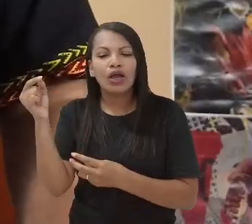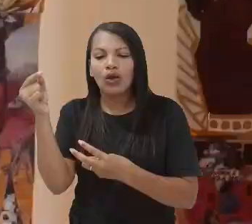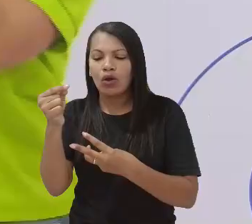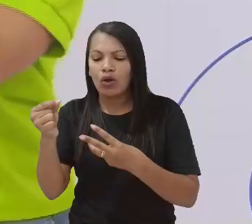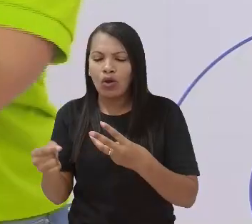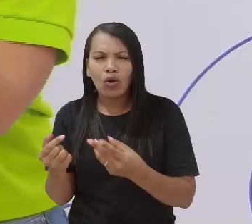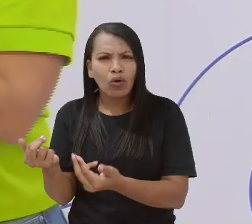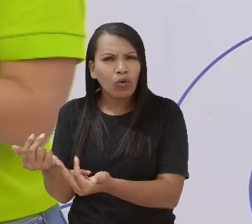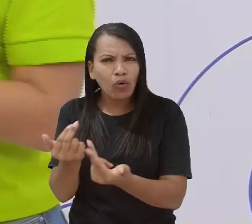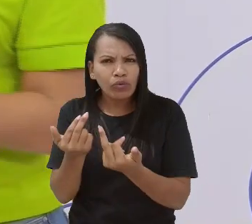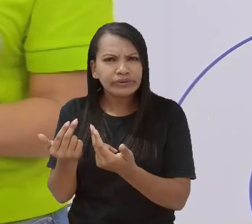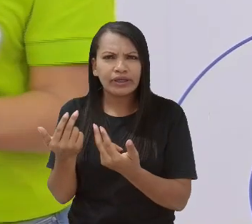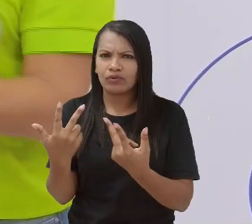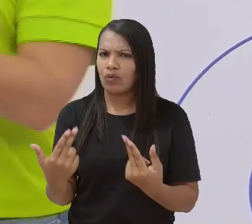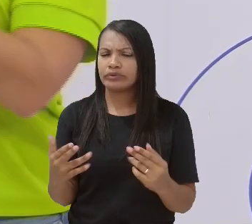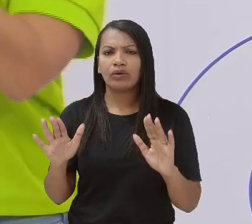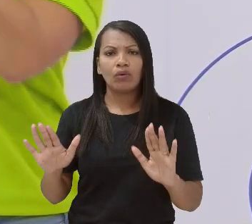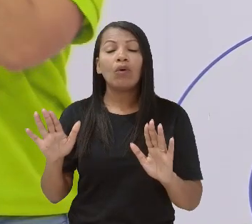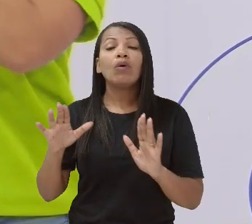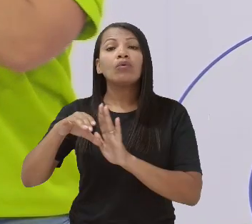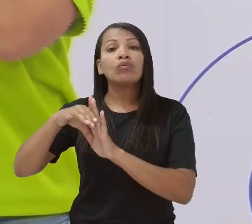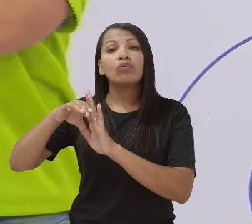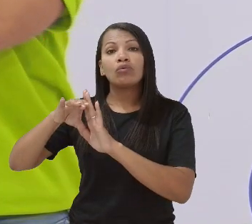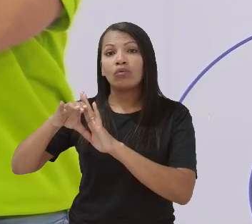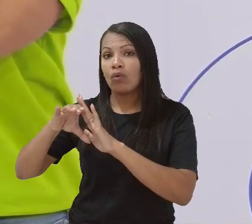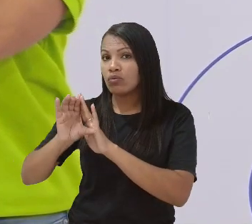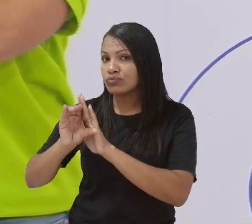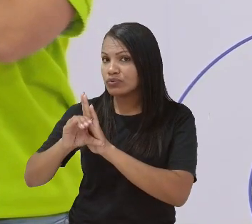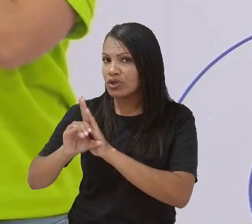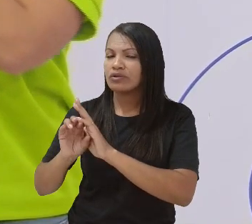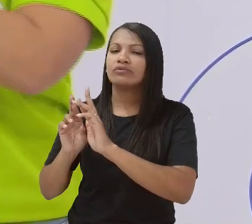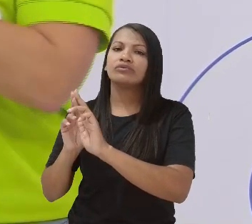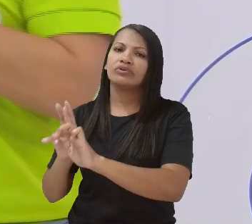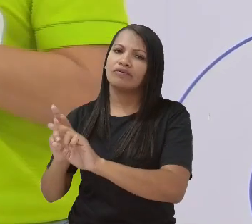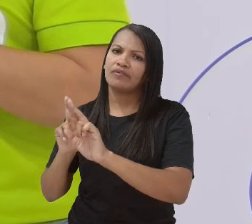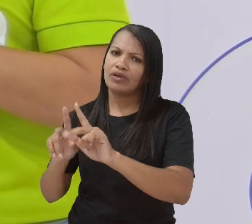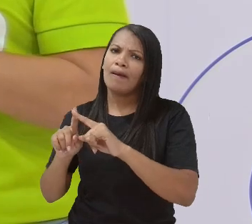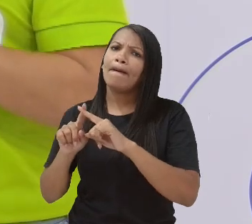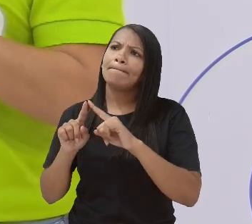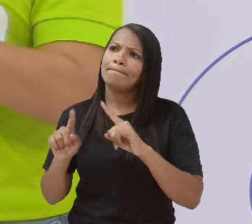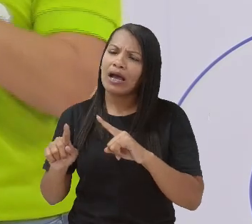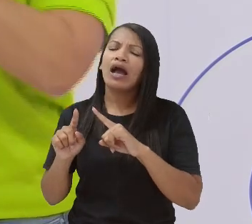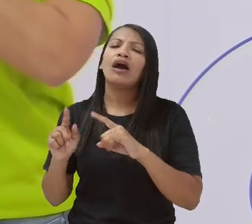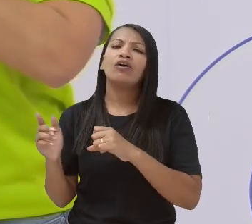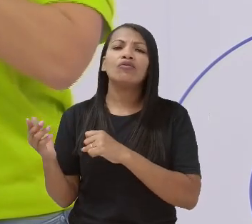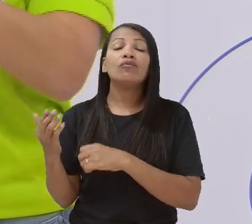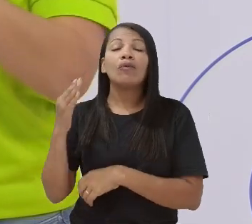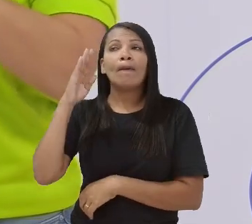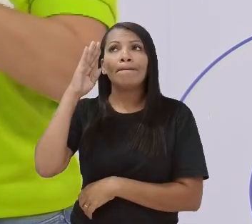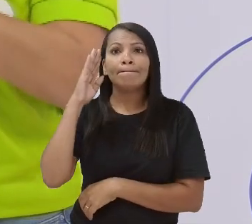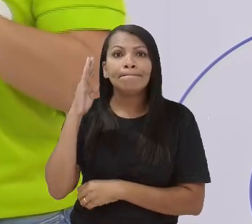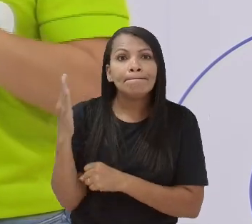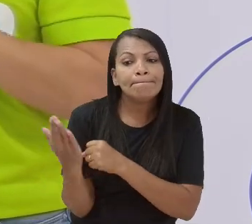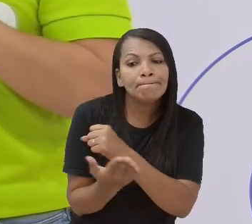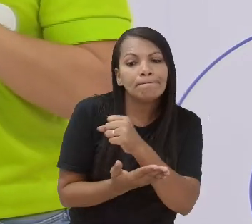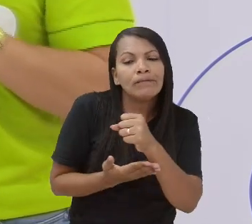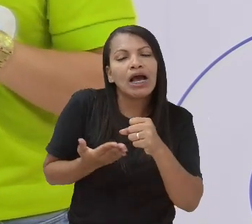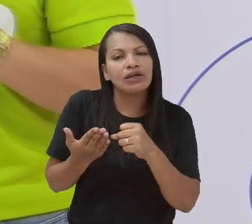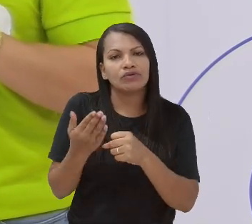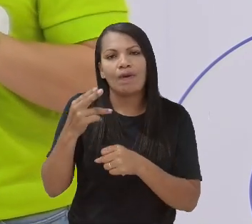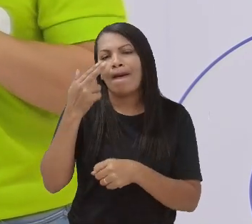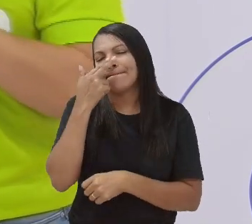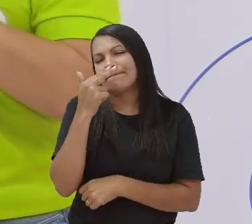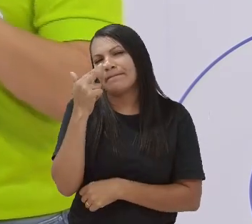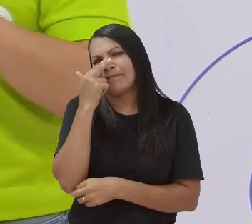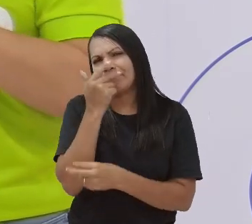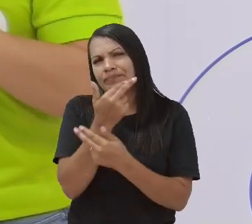conceitos diferentes, mas que têm como base, né, a mesma coisa, mas possuem outras